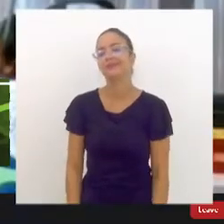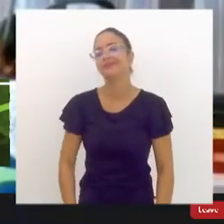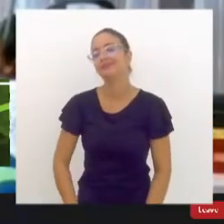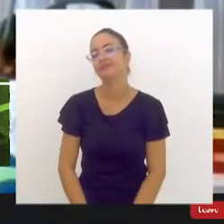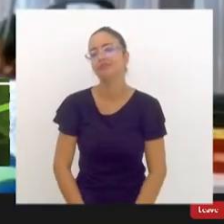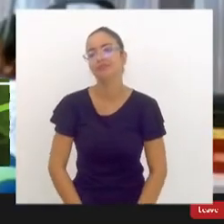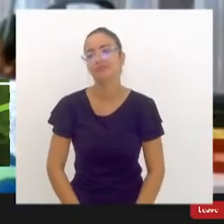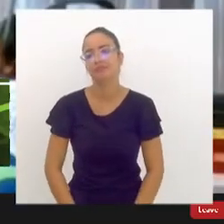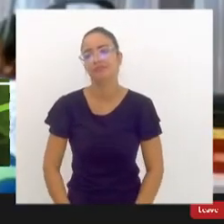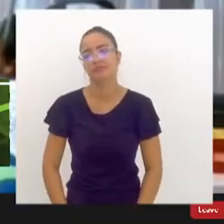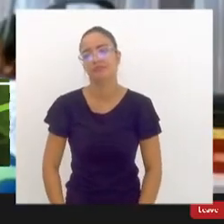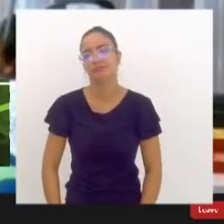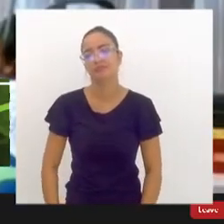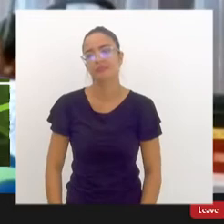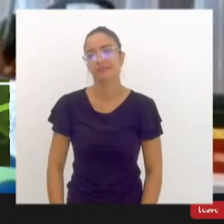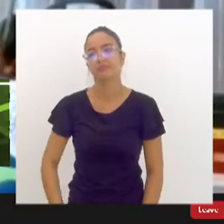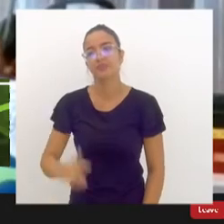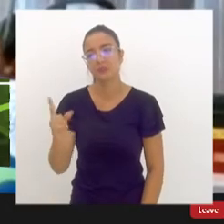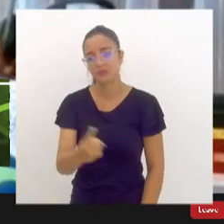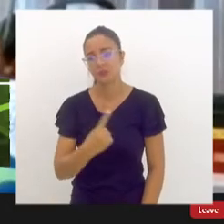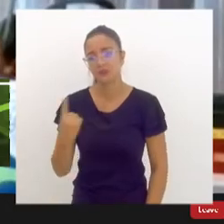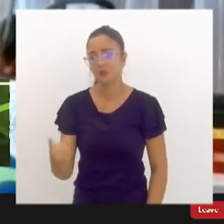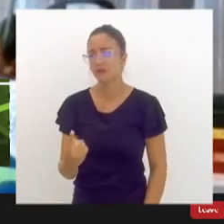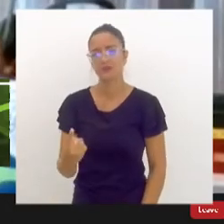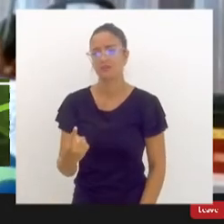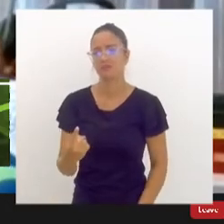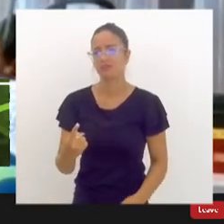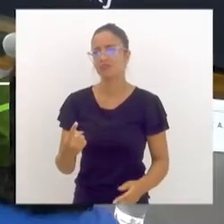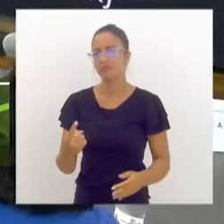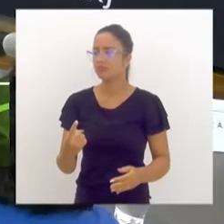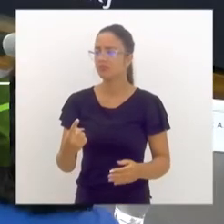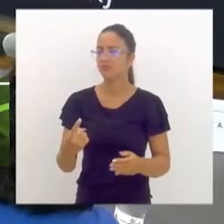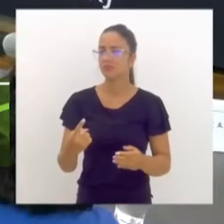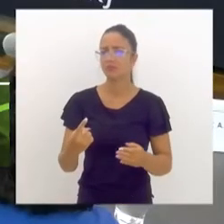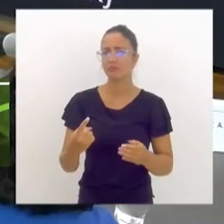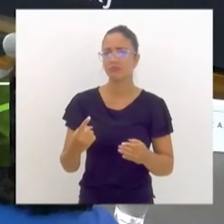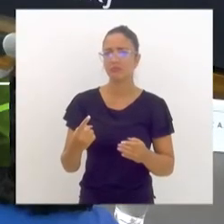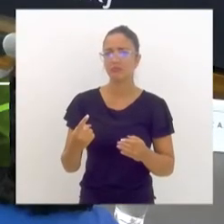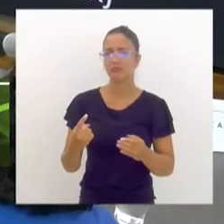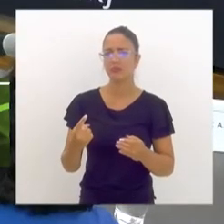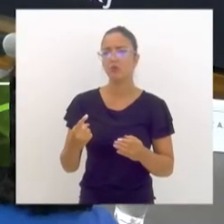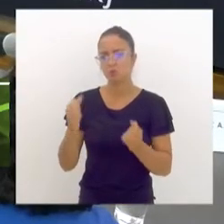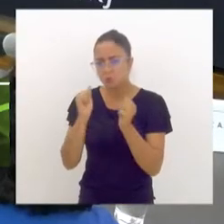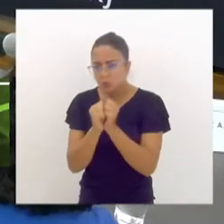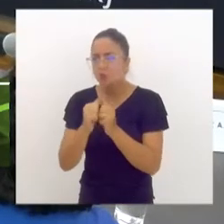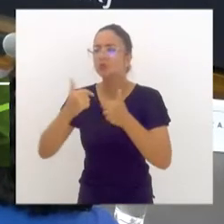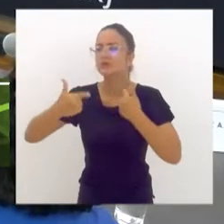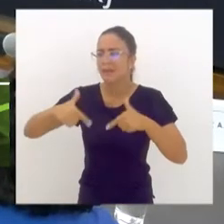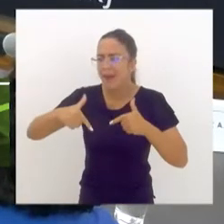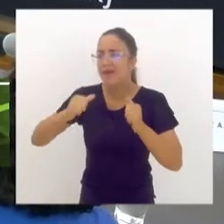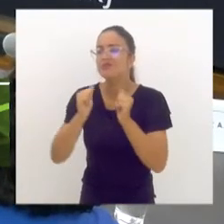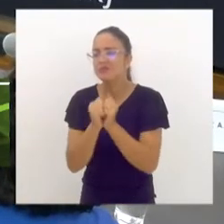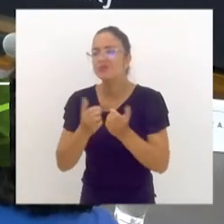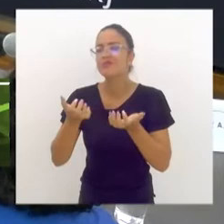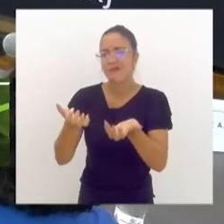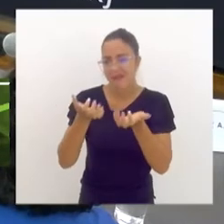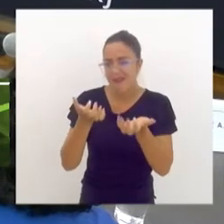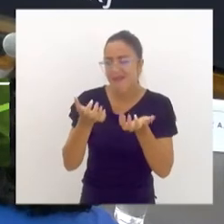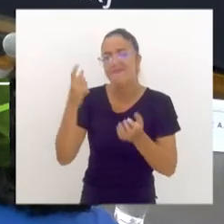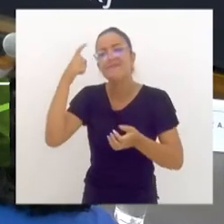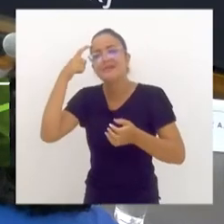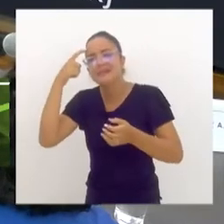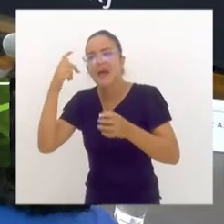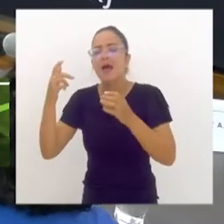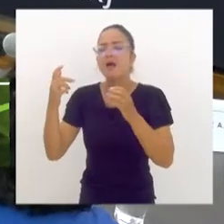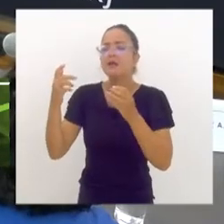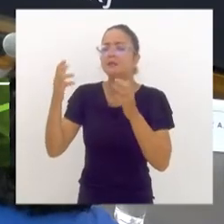Então, a gente está aberto aí a trabalhar junto, a dialogar, pensar como que a gente pode